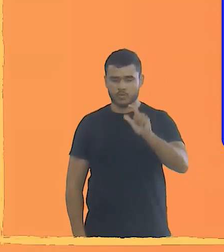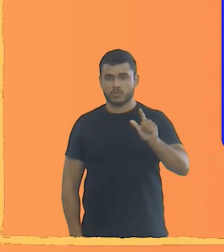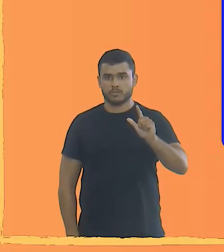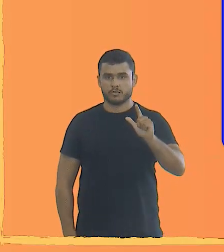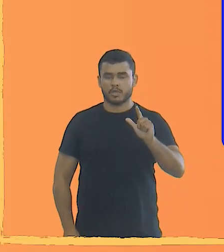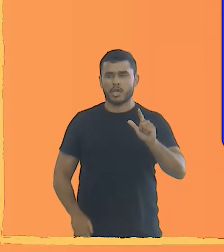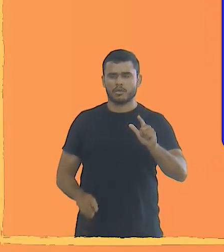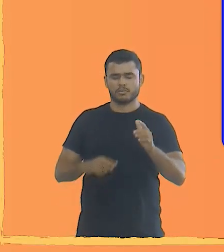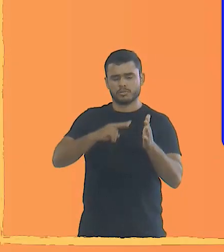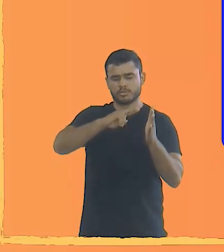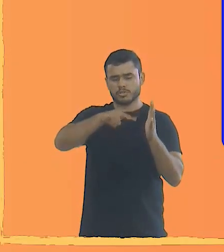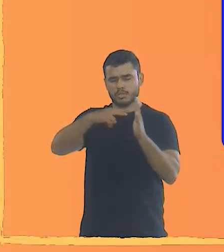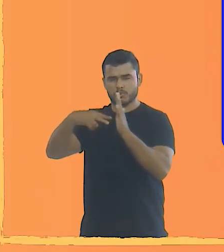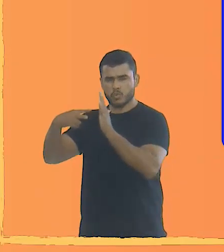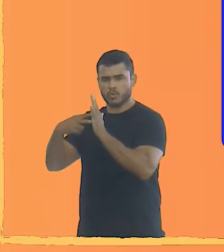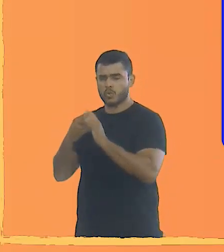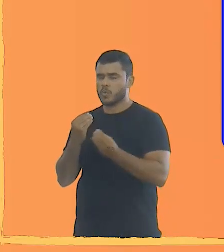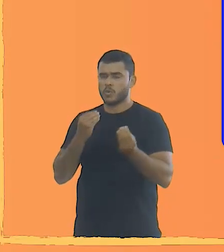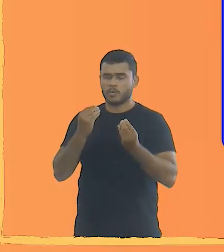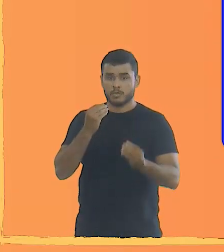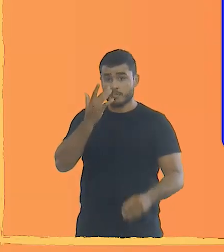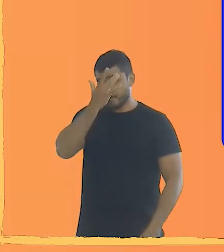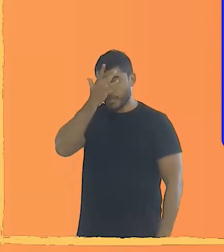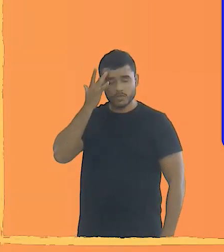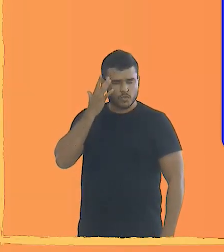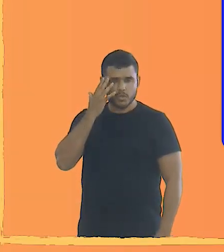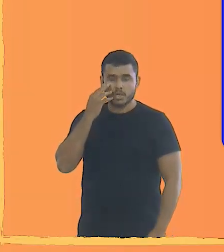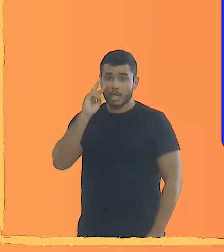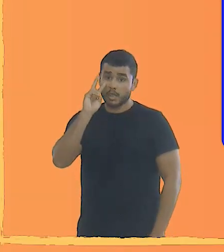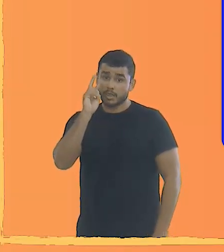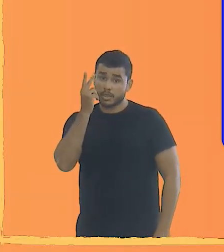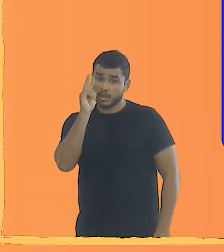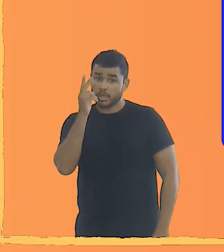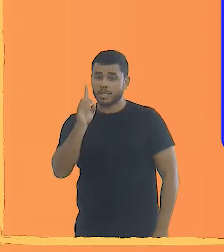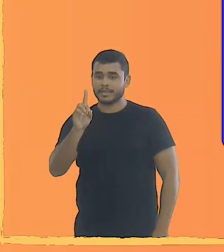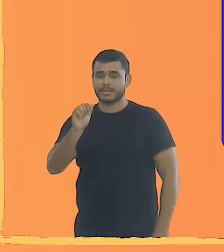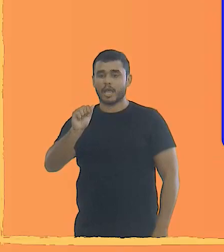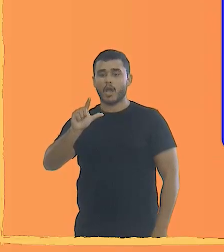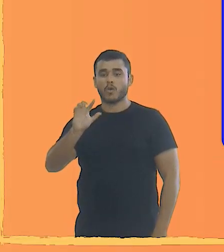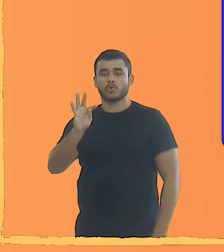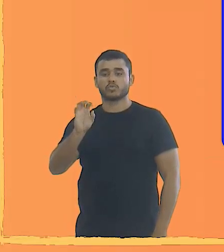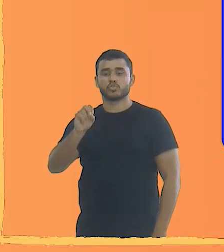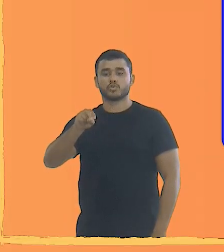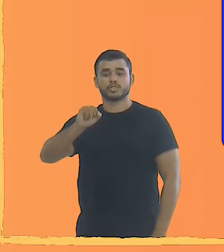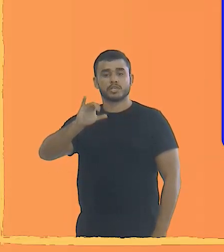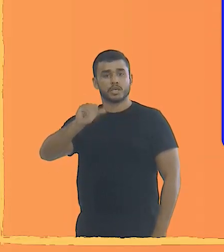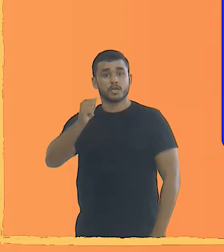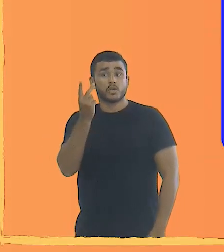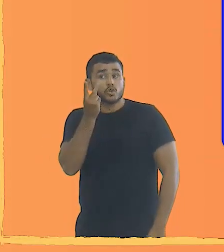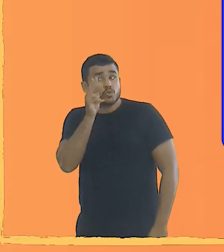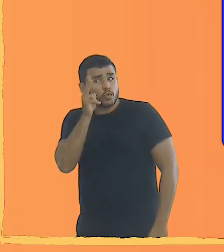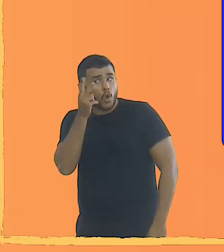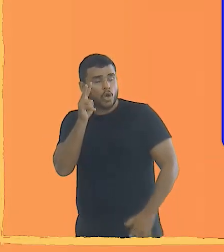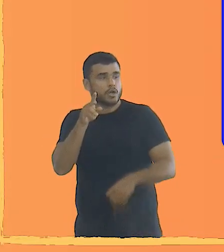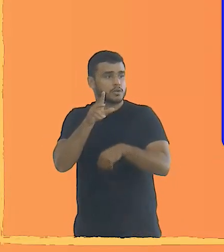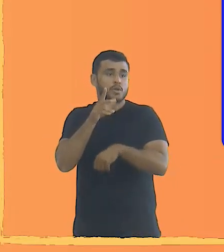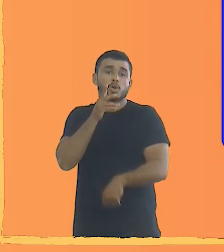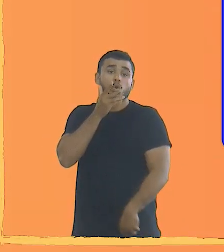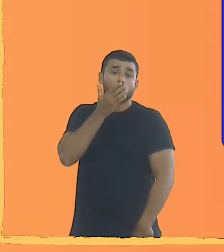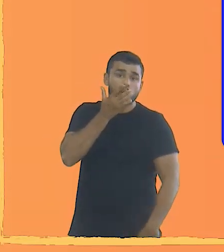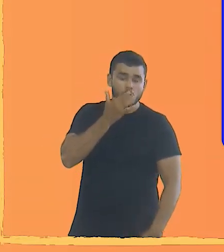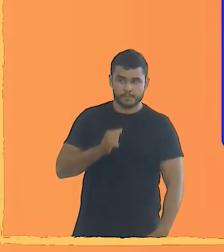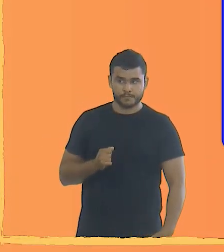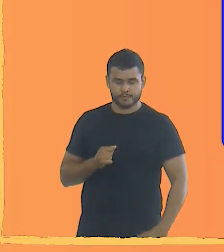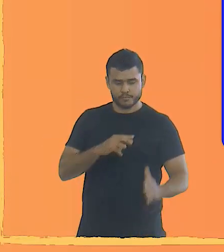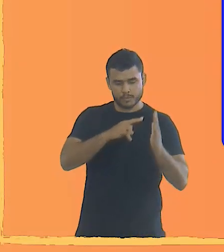aqui. O sistema, ele tem símbolos que identificam as cores primárias. o azul, o amarelo